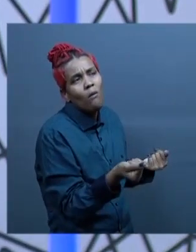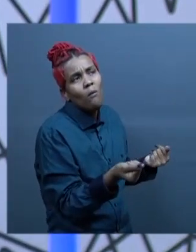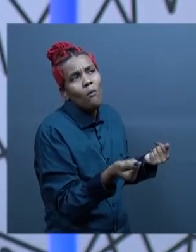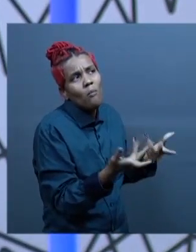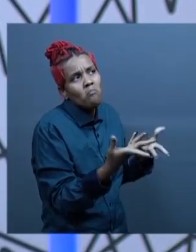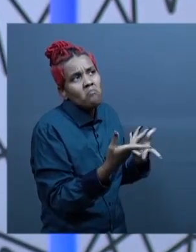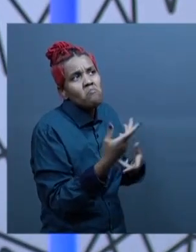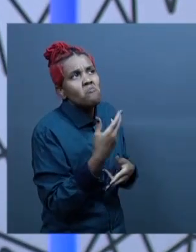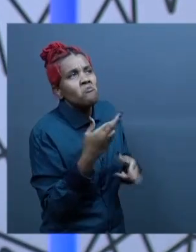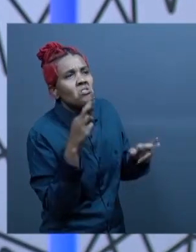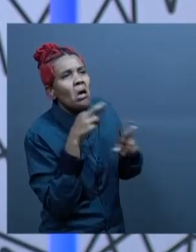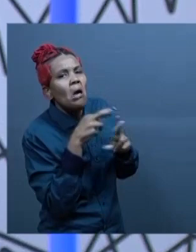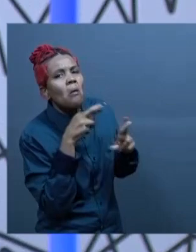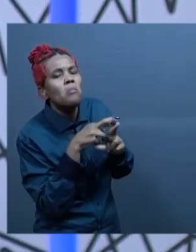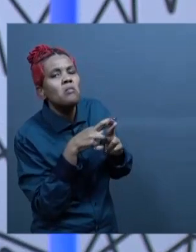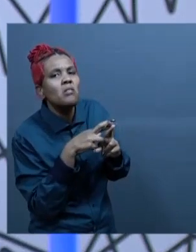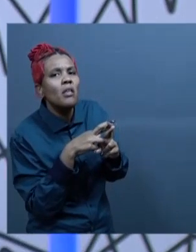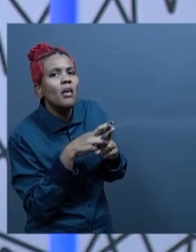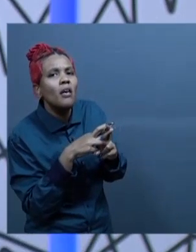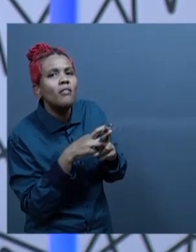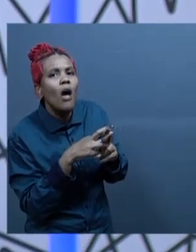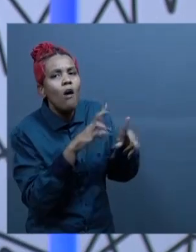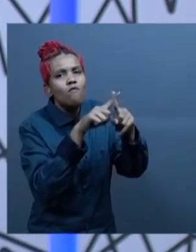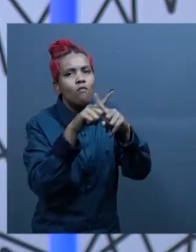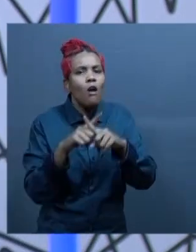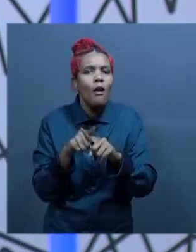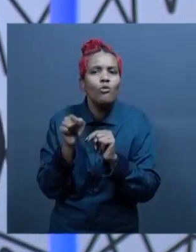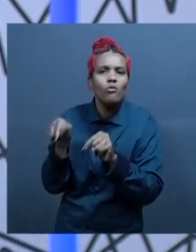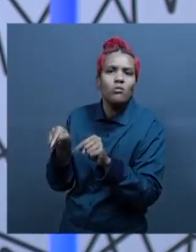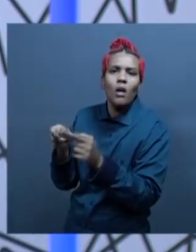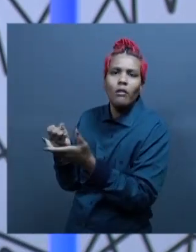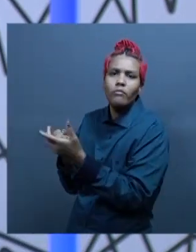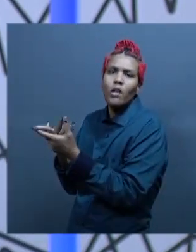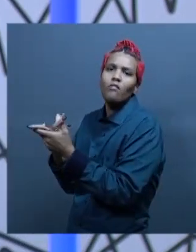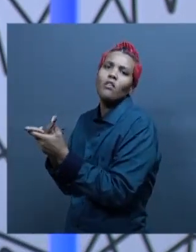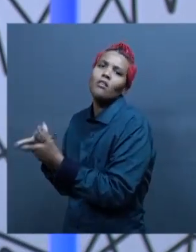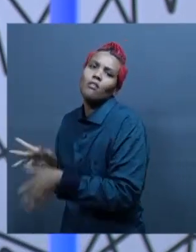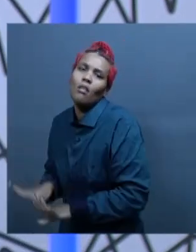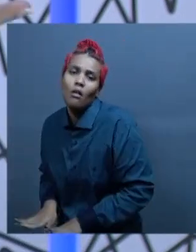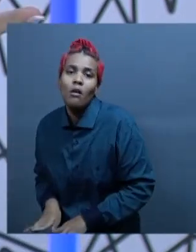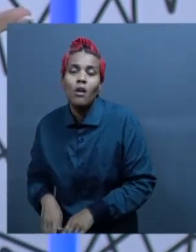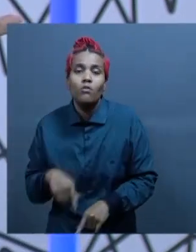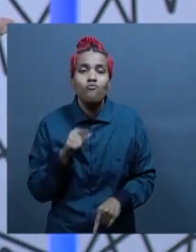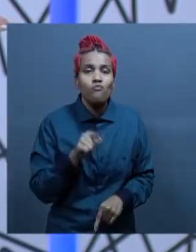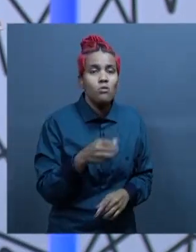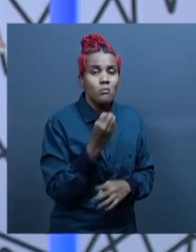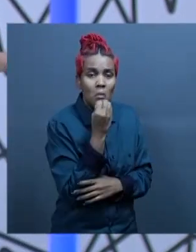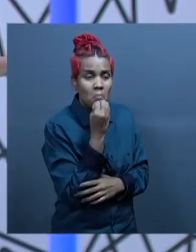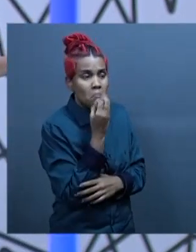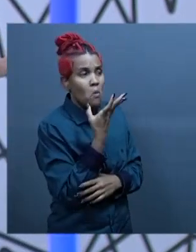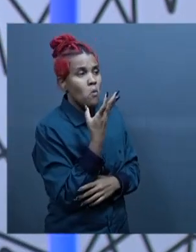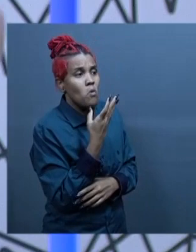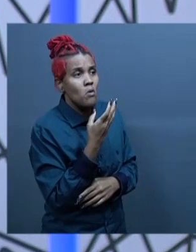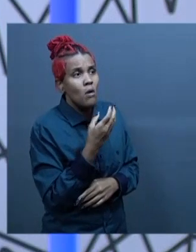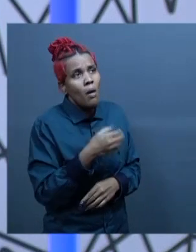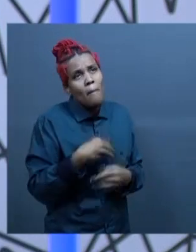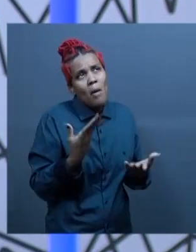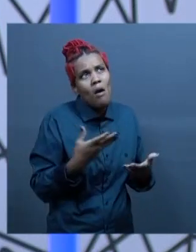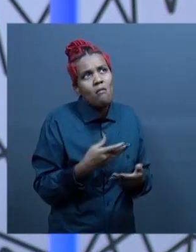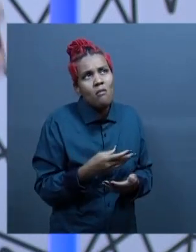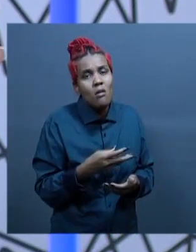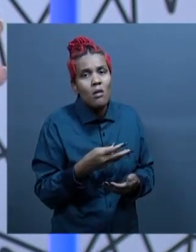representa versus quem vende né então e isso favorece porque 32